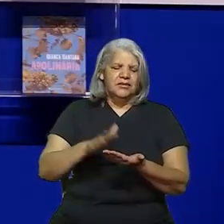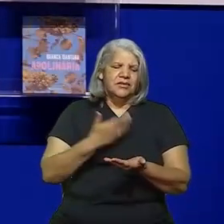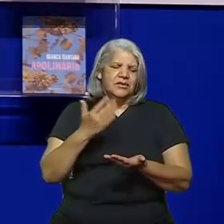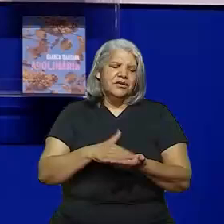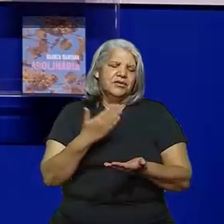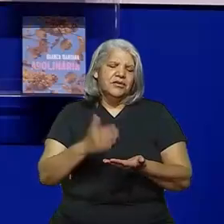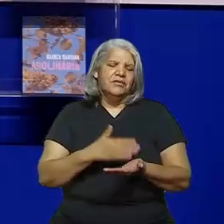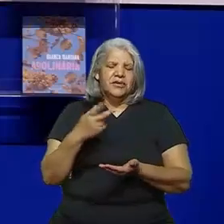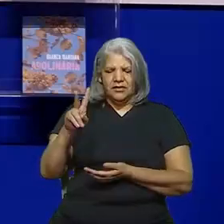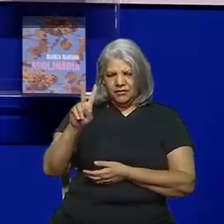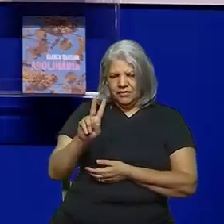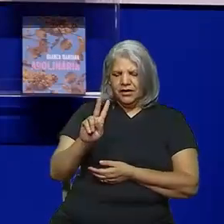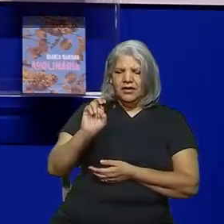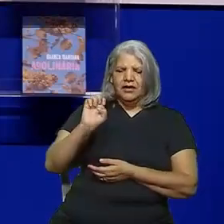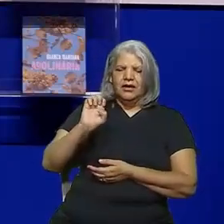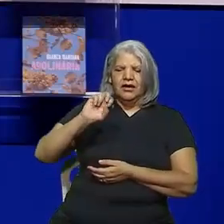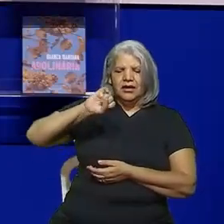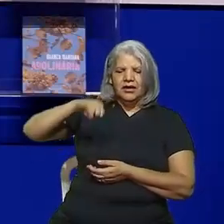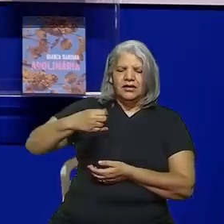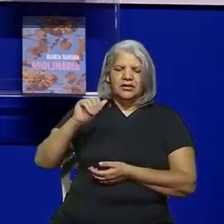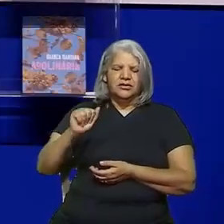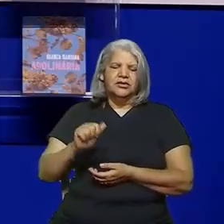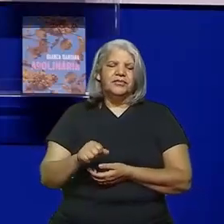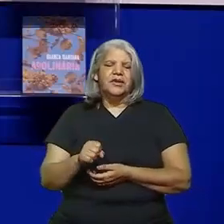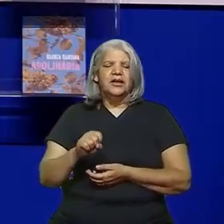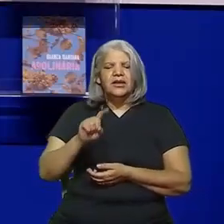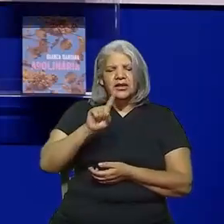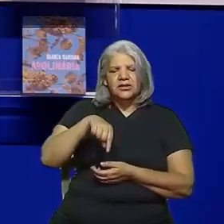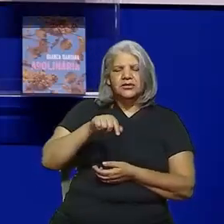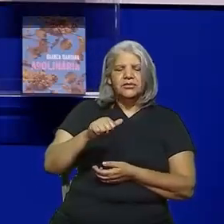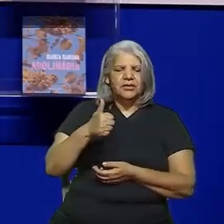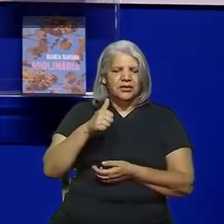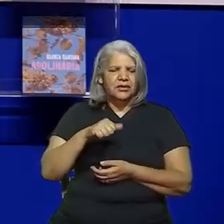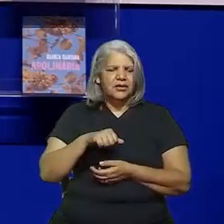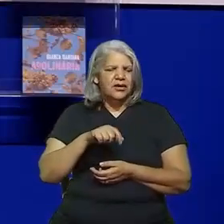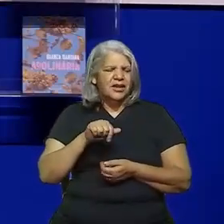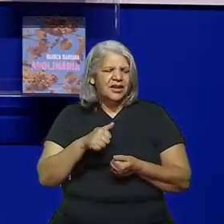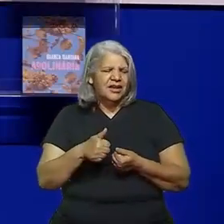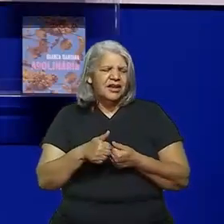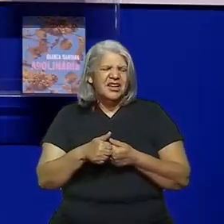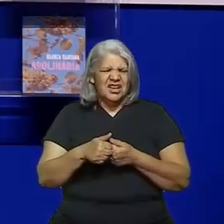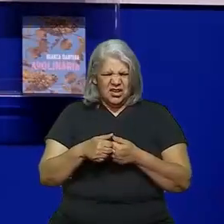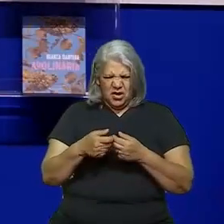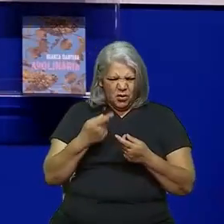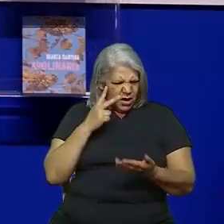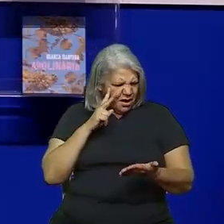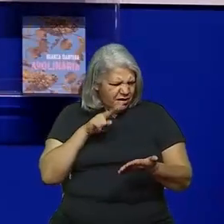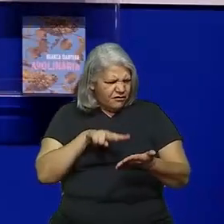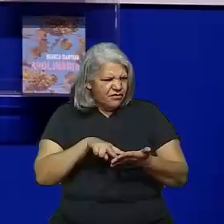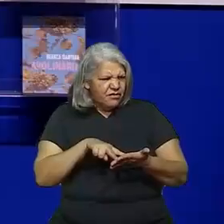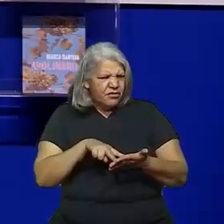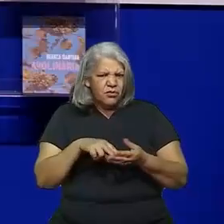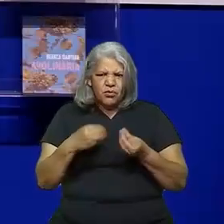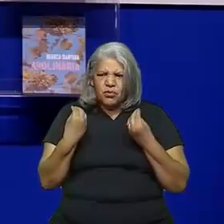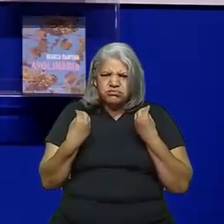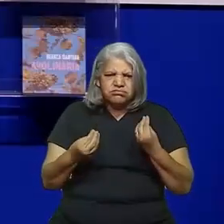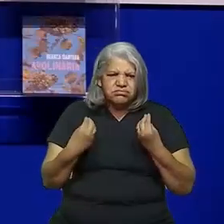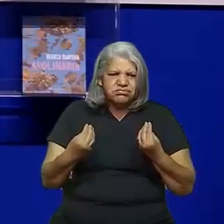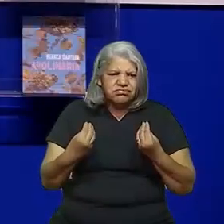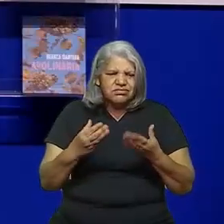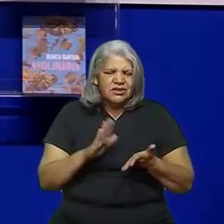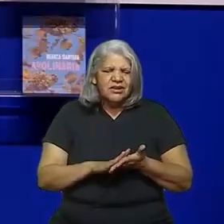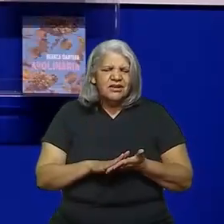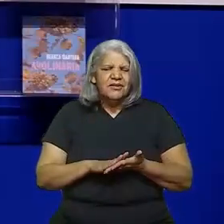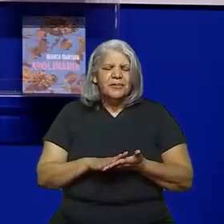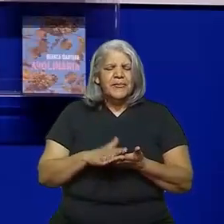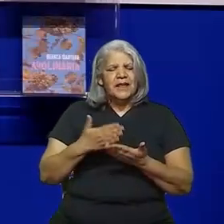na Veja, na Isto É, essas coisas que me pareciam aberrações jornalísticas. A história da Escola Parque, por